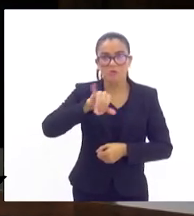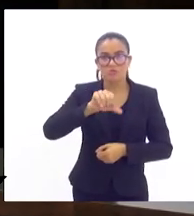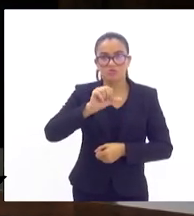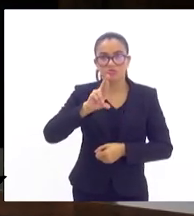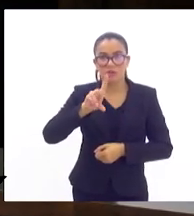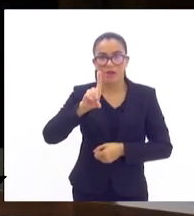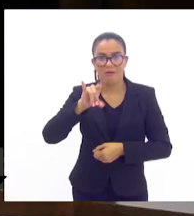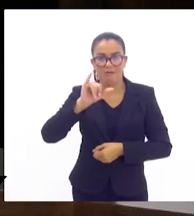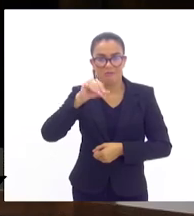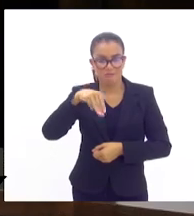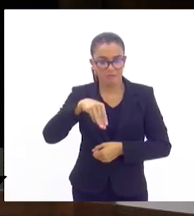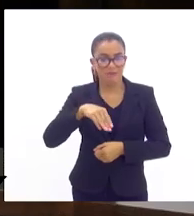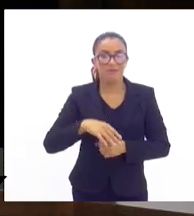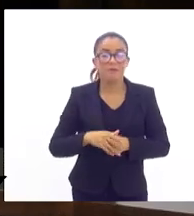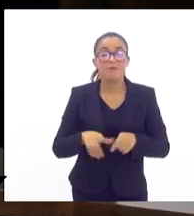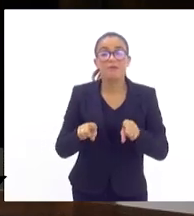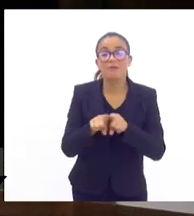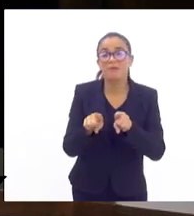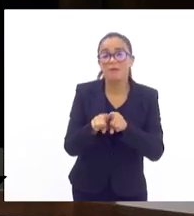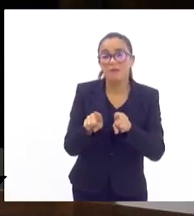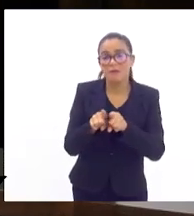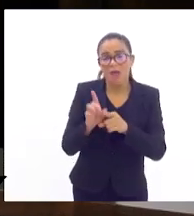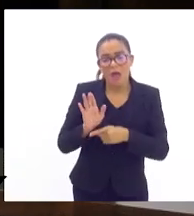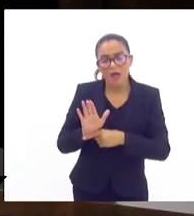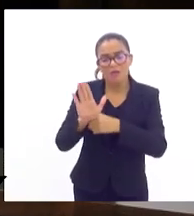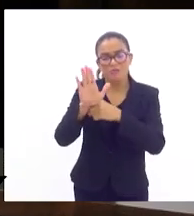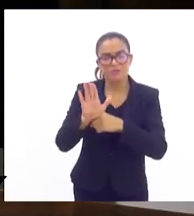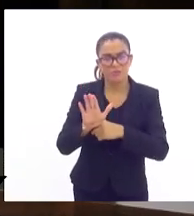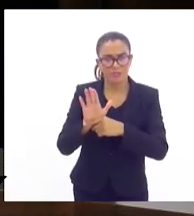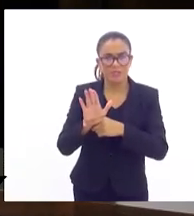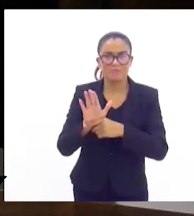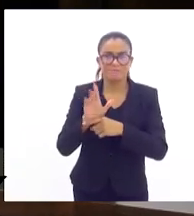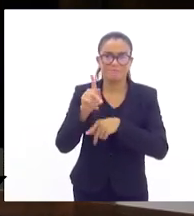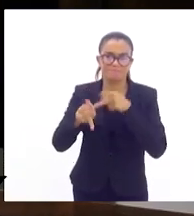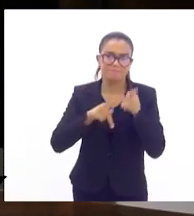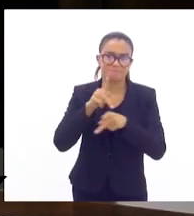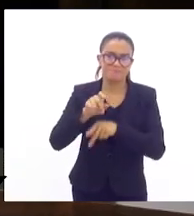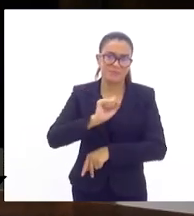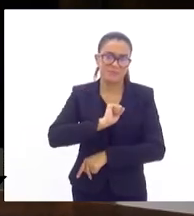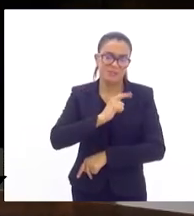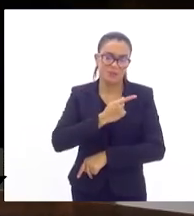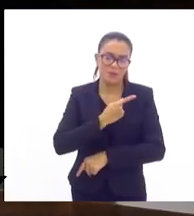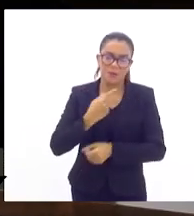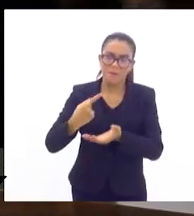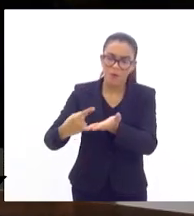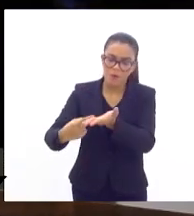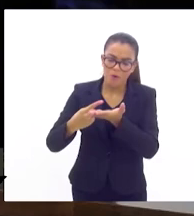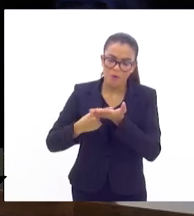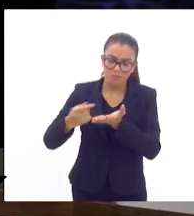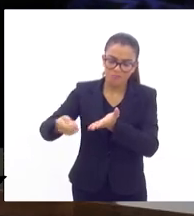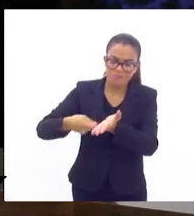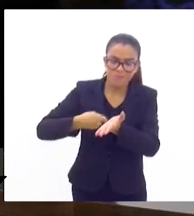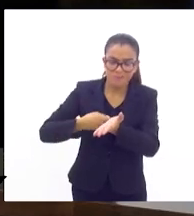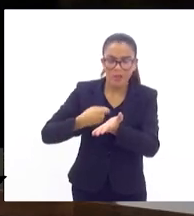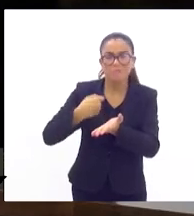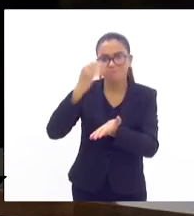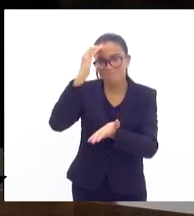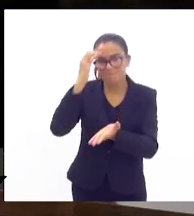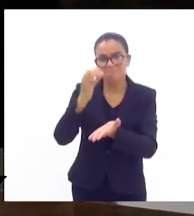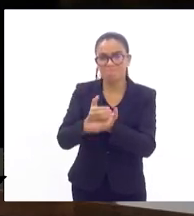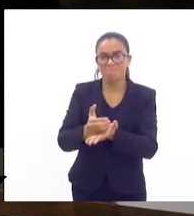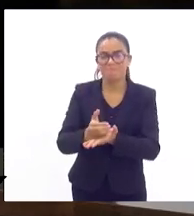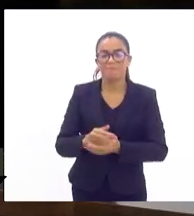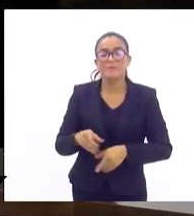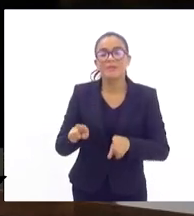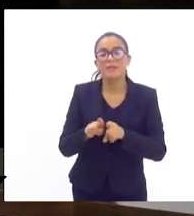essa comissão auxilie a população de São Gonçalo, para que, de fato, esse compromisso assumido por eles seja cumprido.